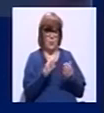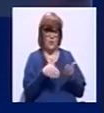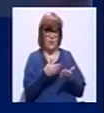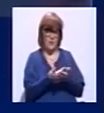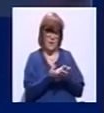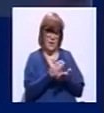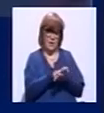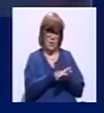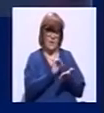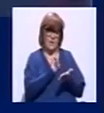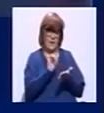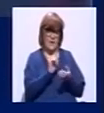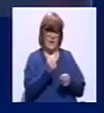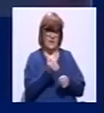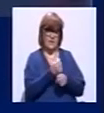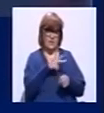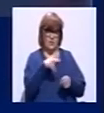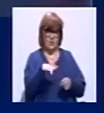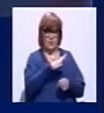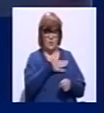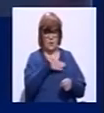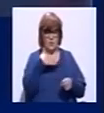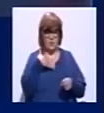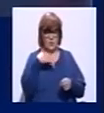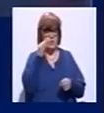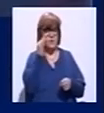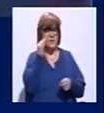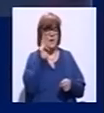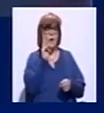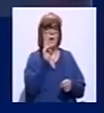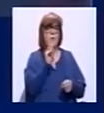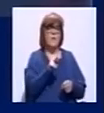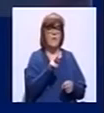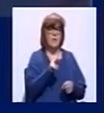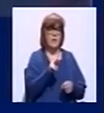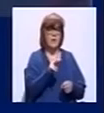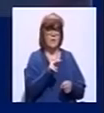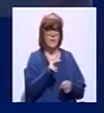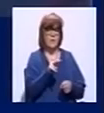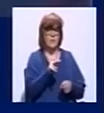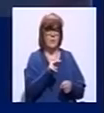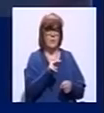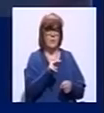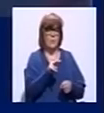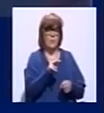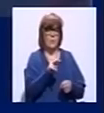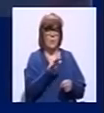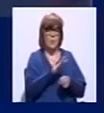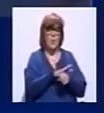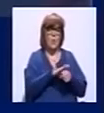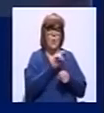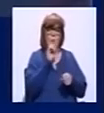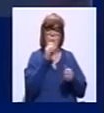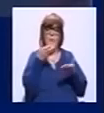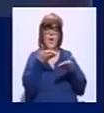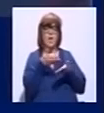ao serviço nacional de saúde e tentar identificar aí locais que a gente possa colaborar